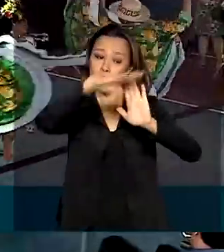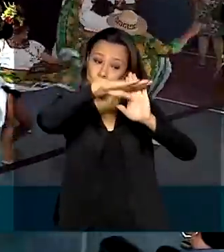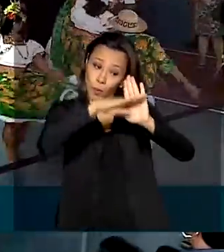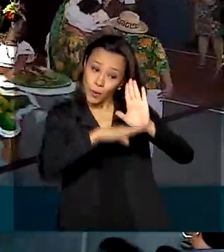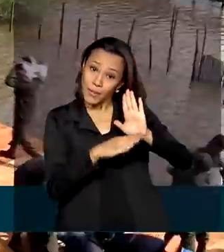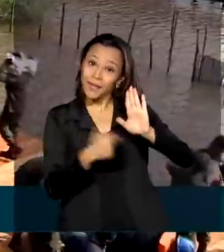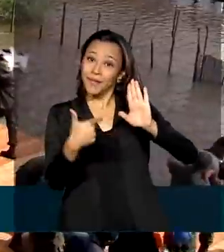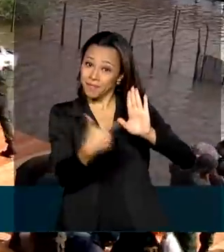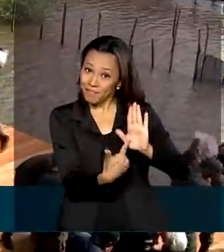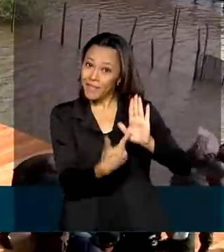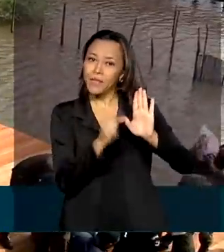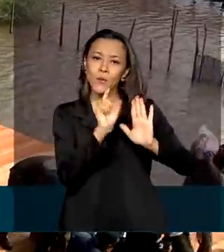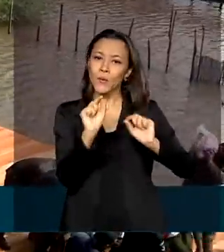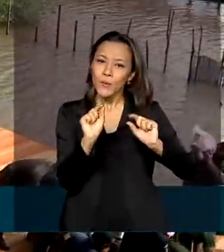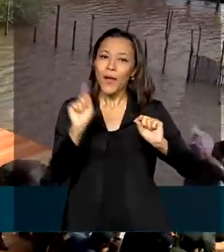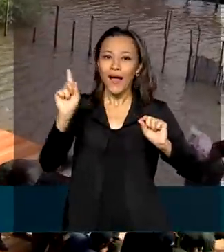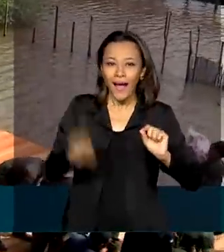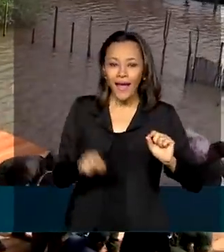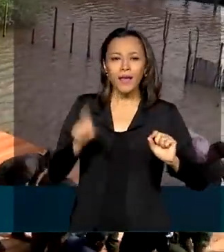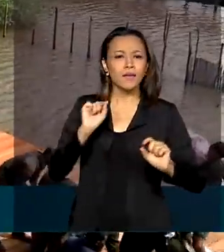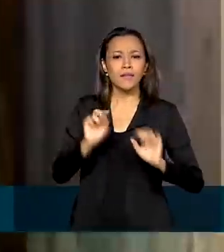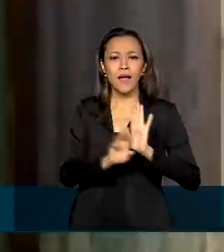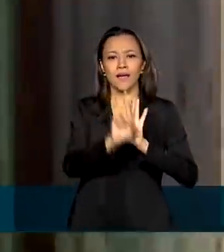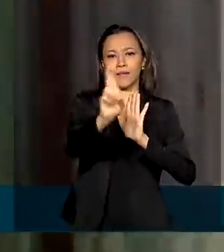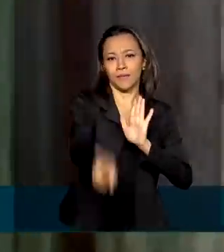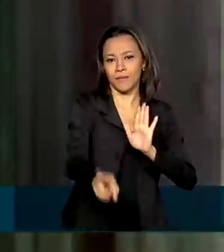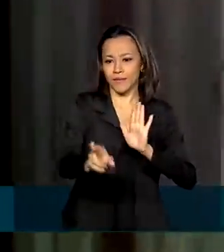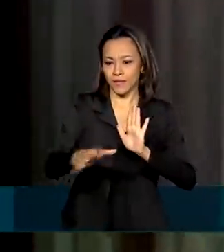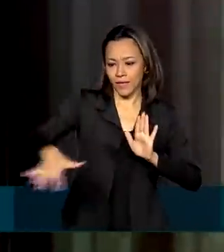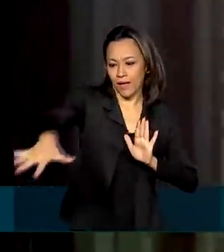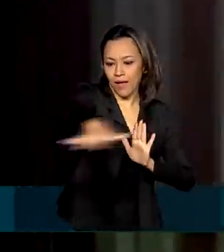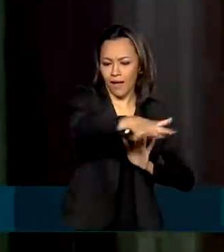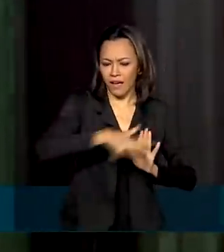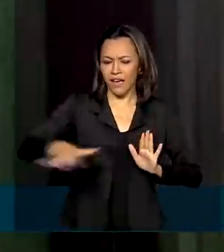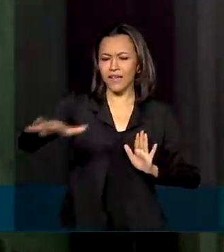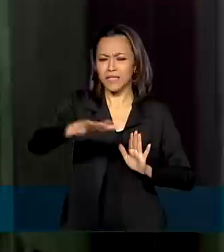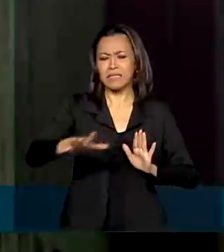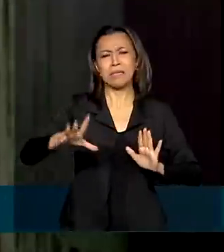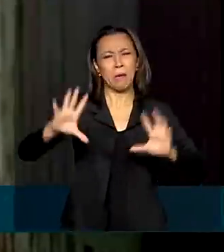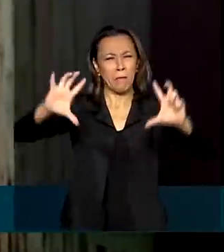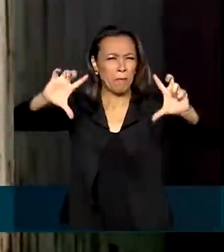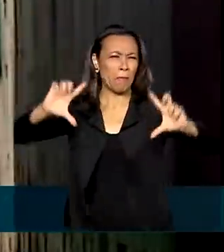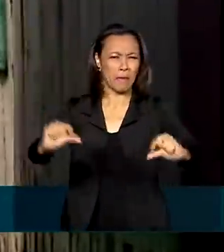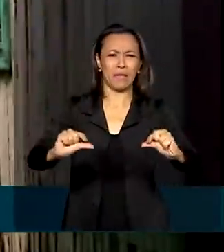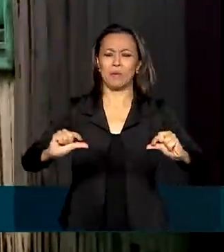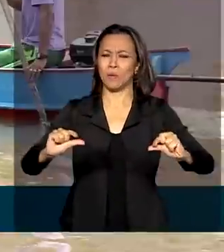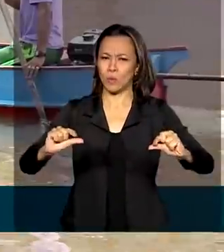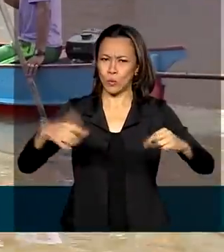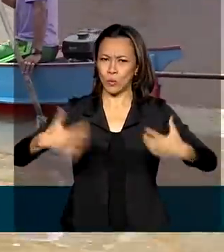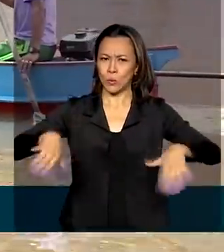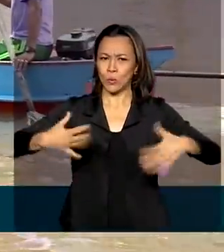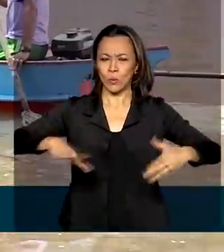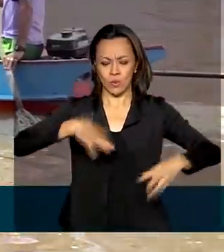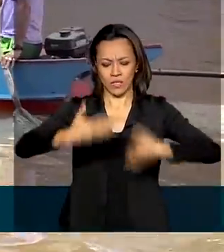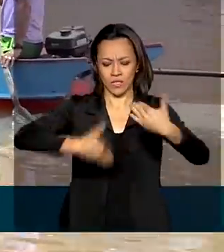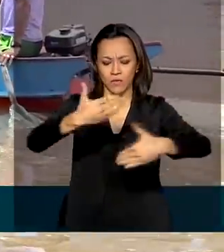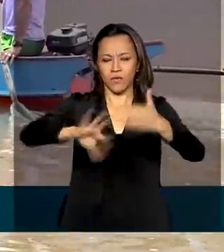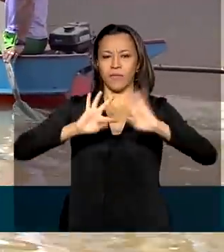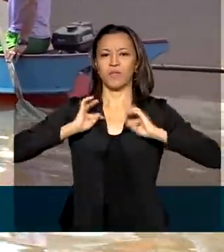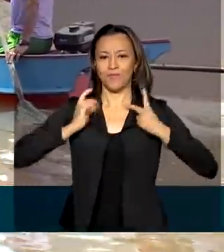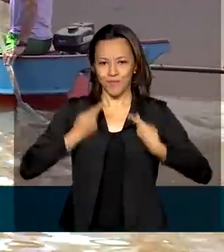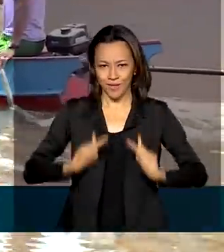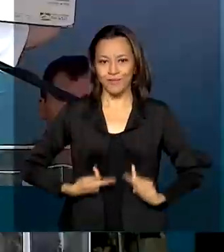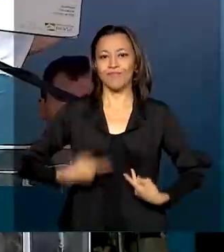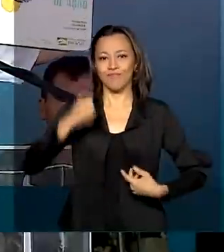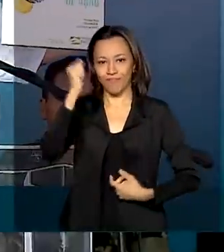o Marajó. A iniciativa é uma resposta à região que apresenta um dos mais baixos índices de desenvolvimento humano